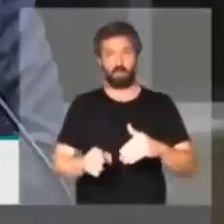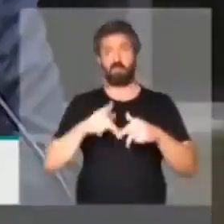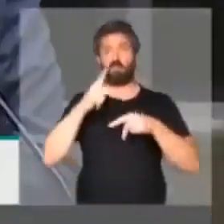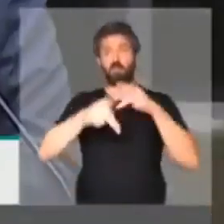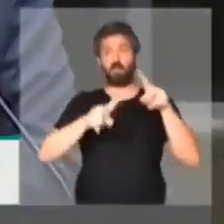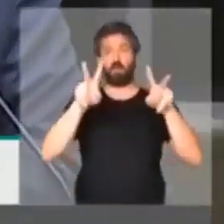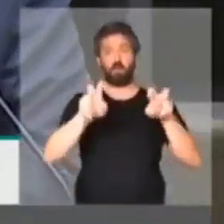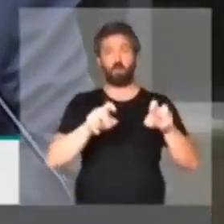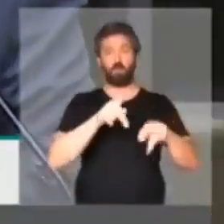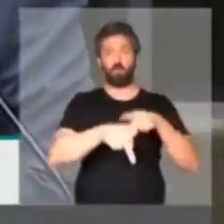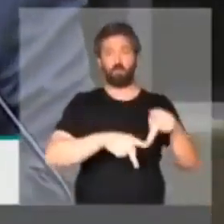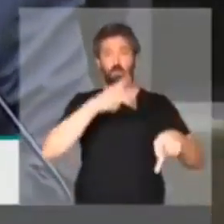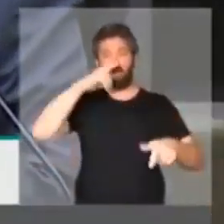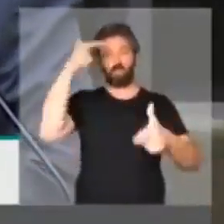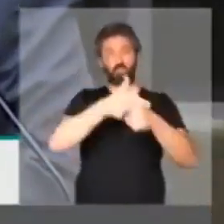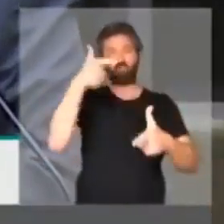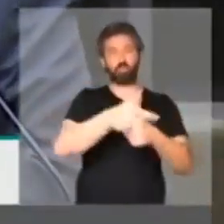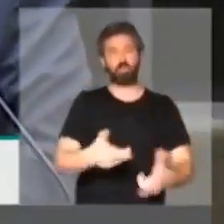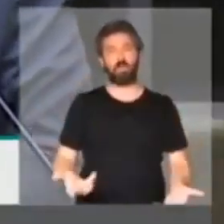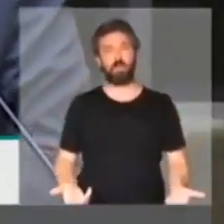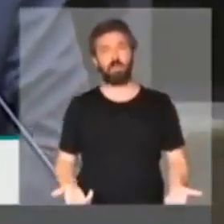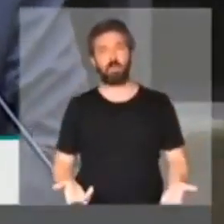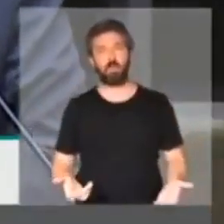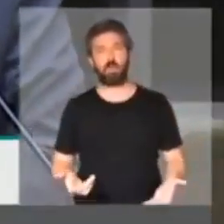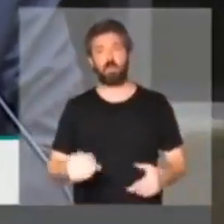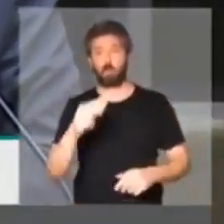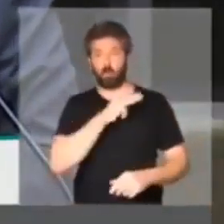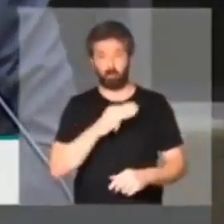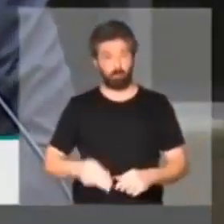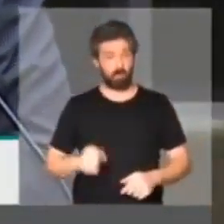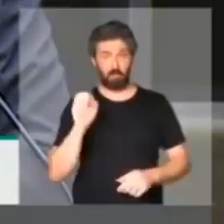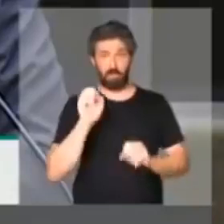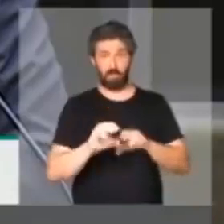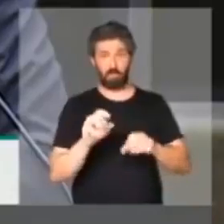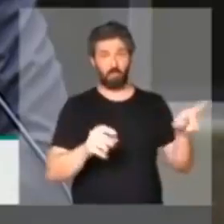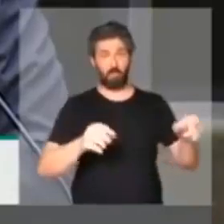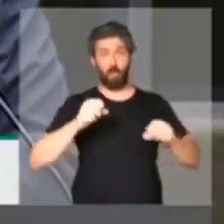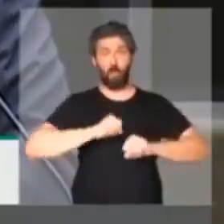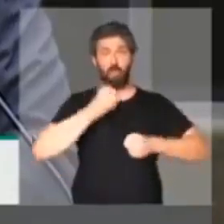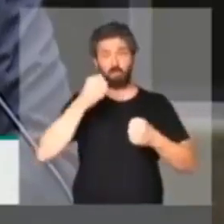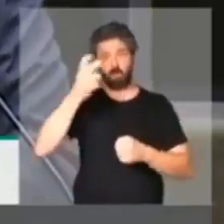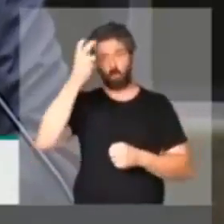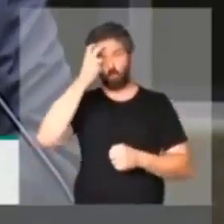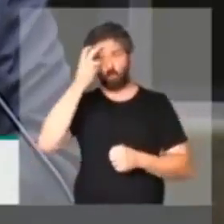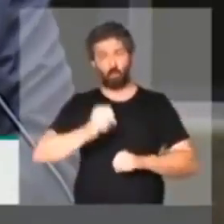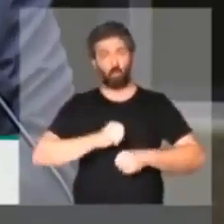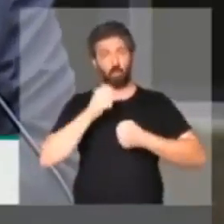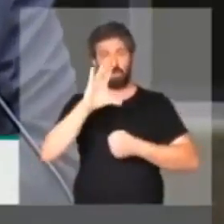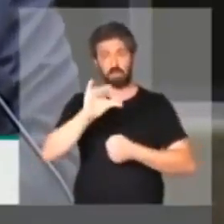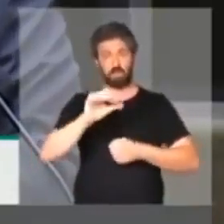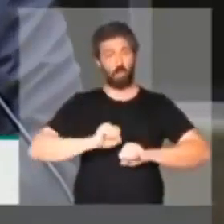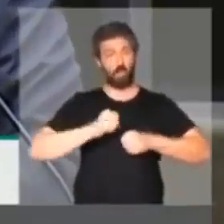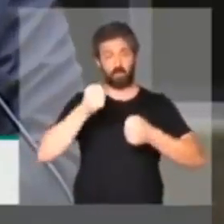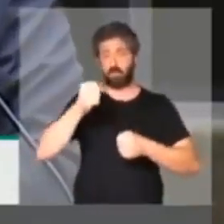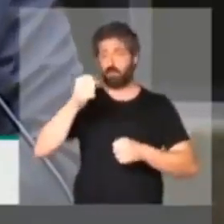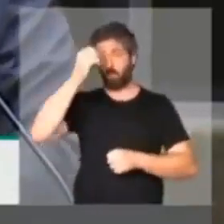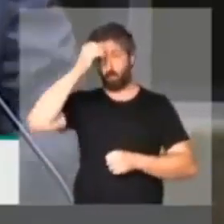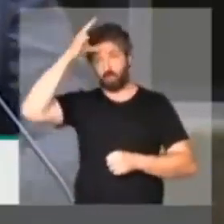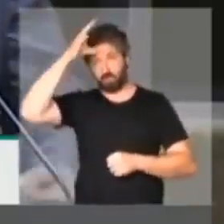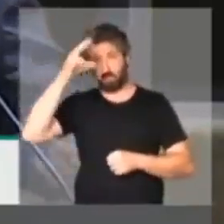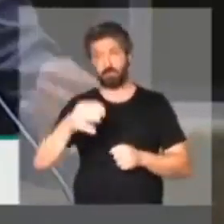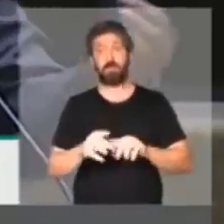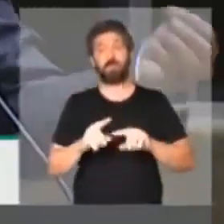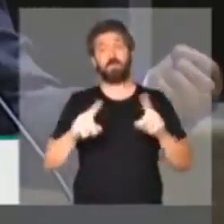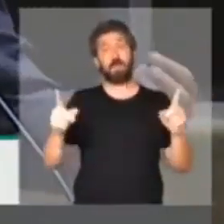nosso povo de maneira pejorativa? É um ministro da educação que odeia a cultura, a ciência e o conhecimento, mas